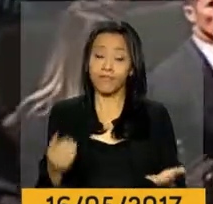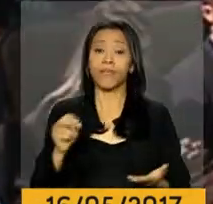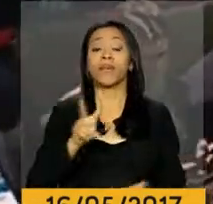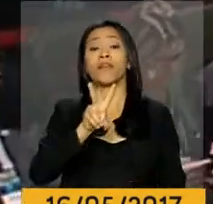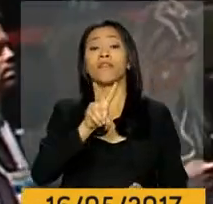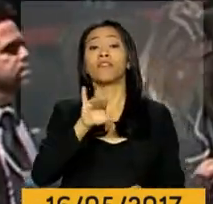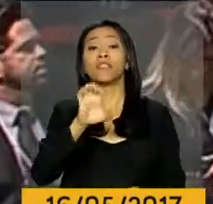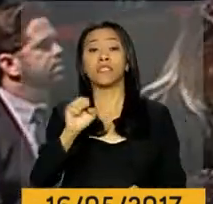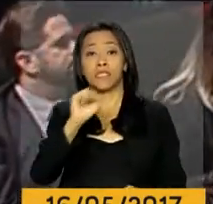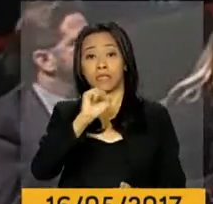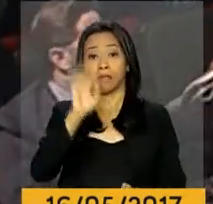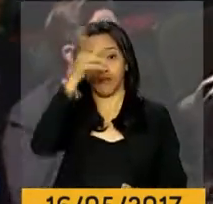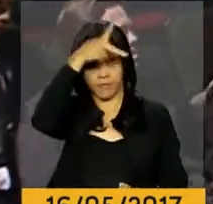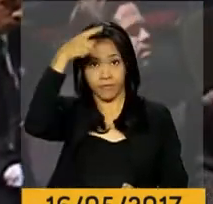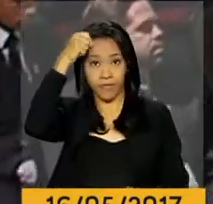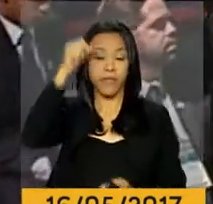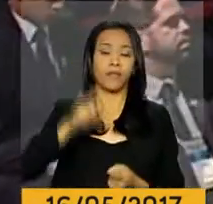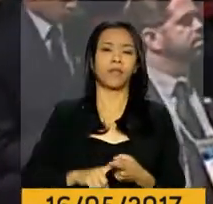ministros,